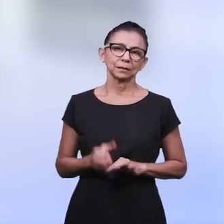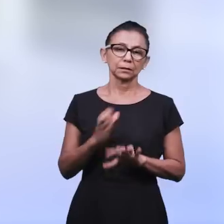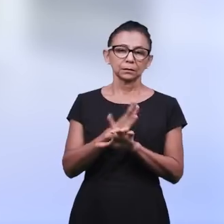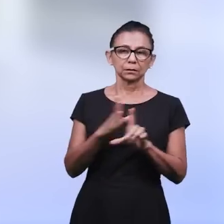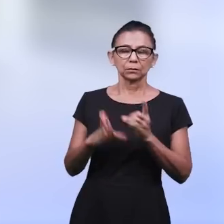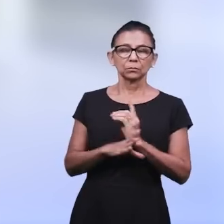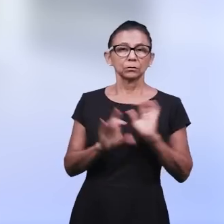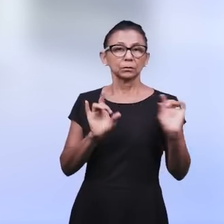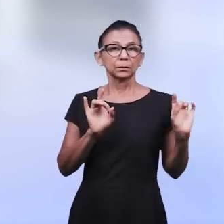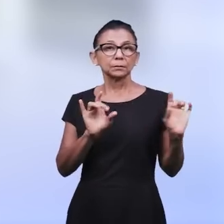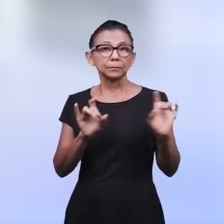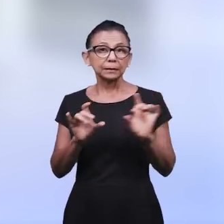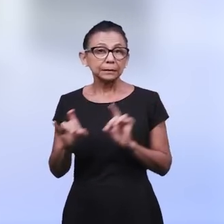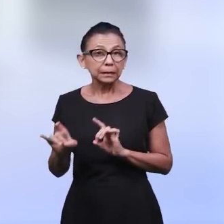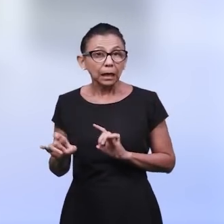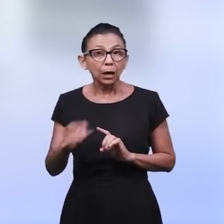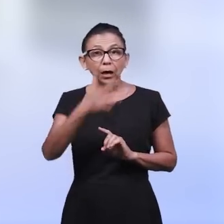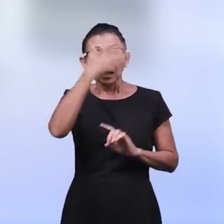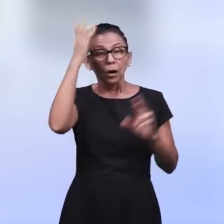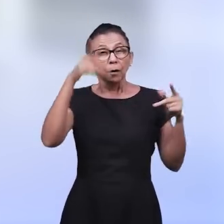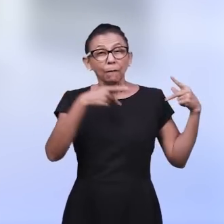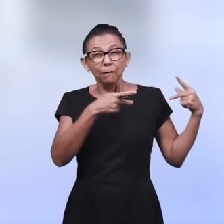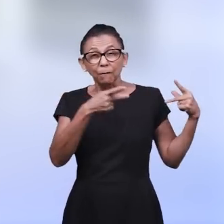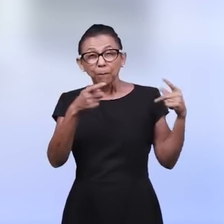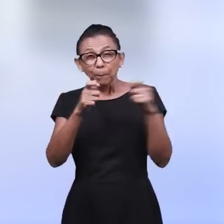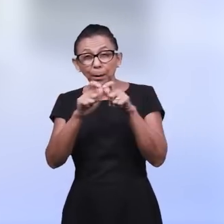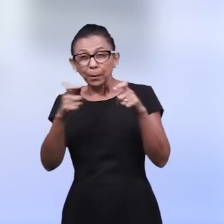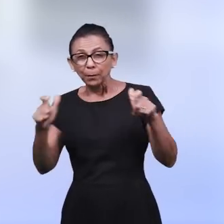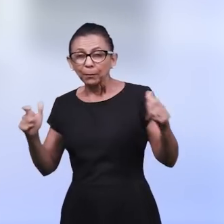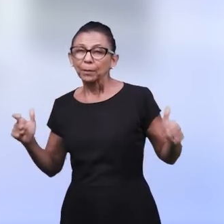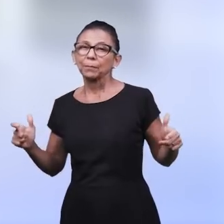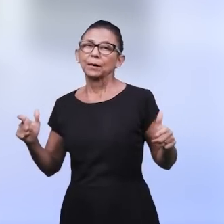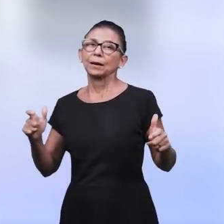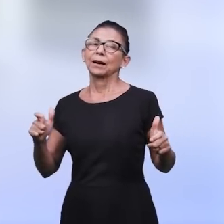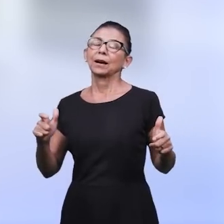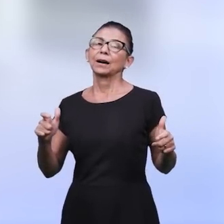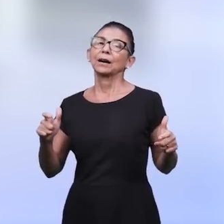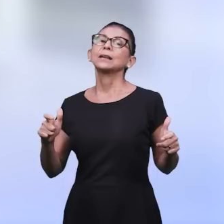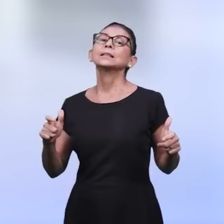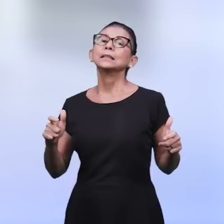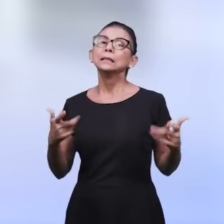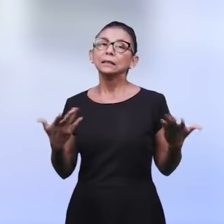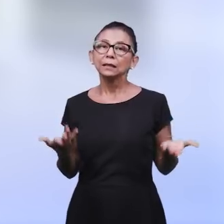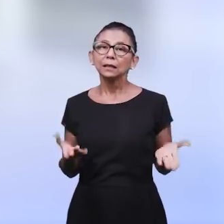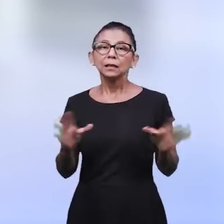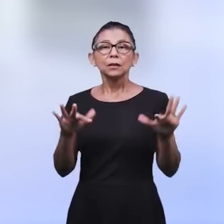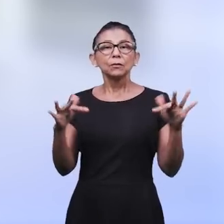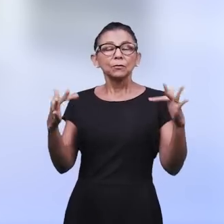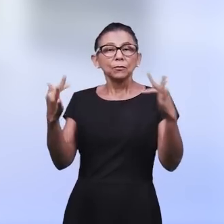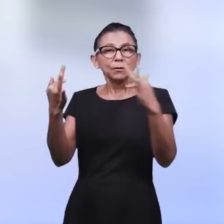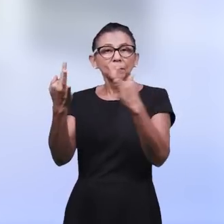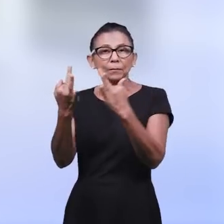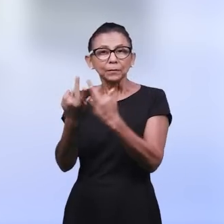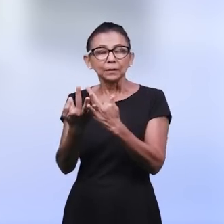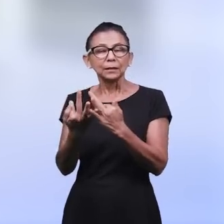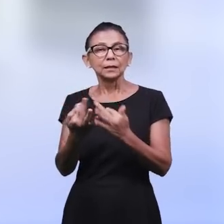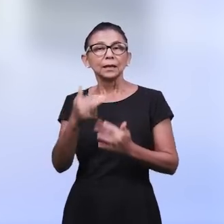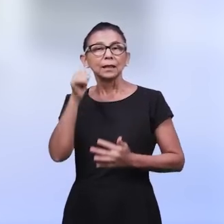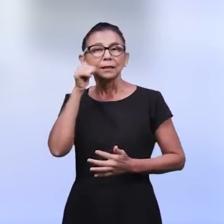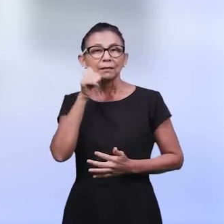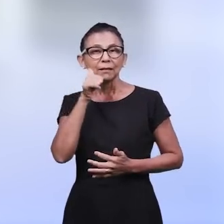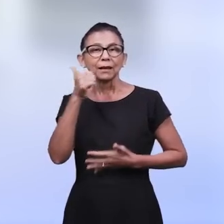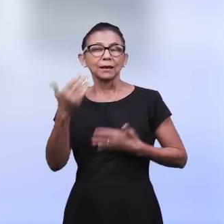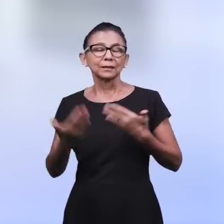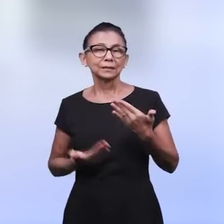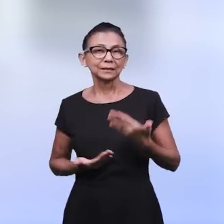ali a presença também de muitos visitantes. E muitos deles eram familiares da irmã, a qual eles estiveram